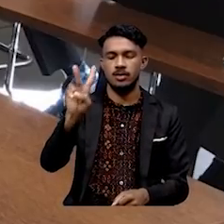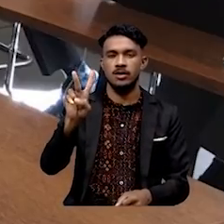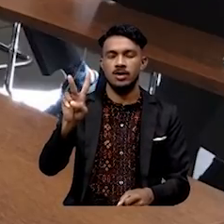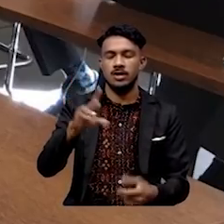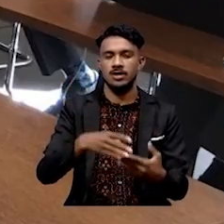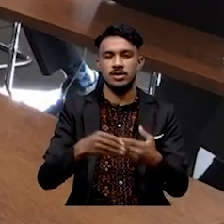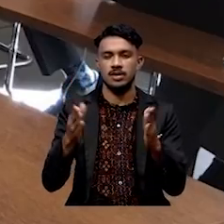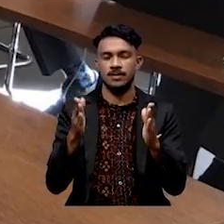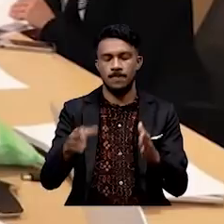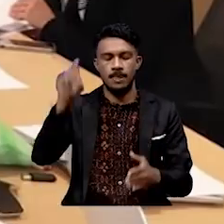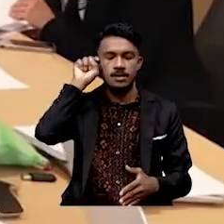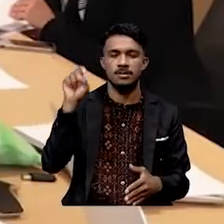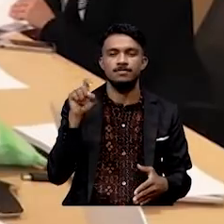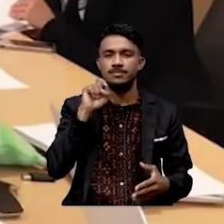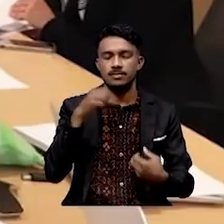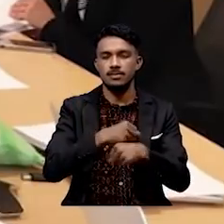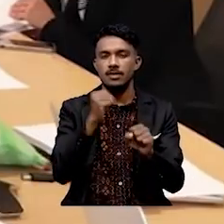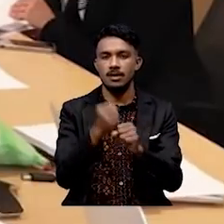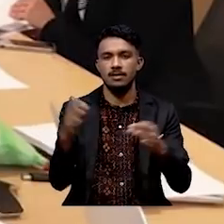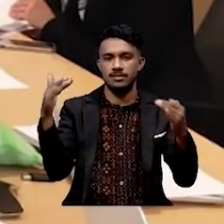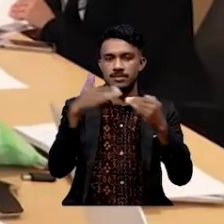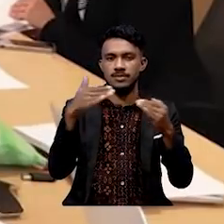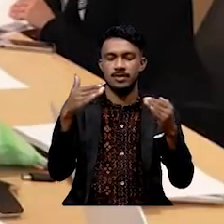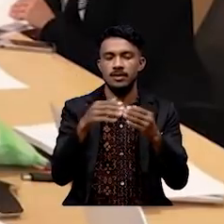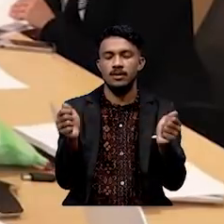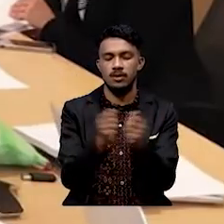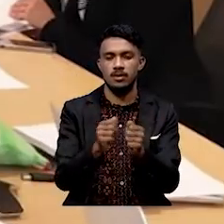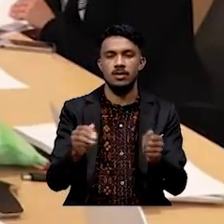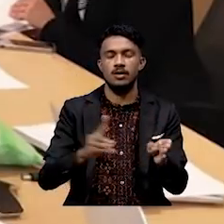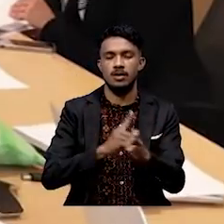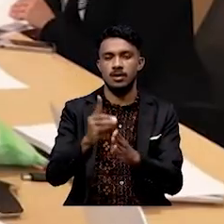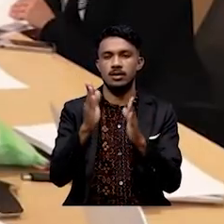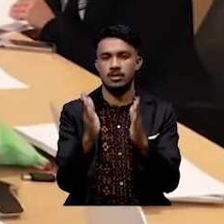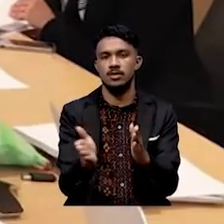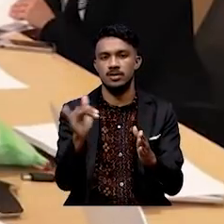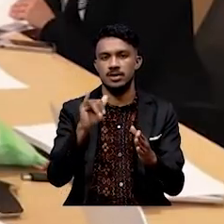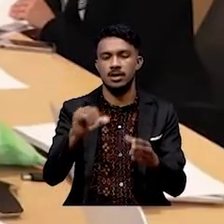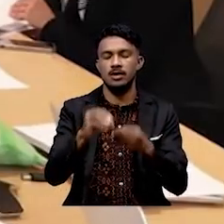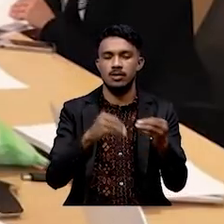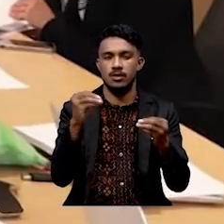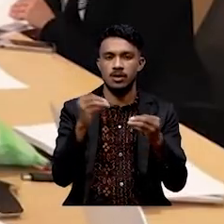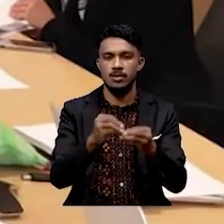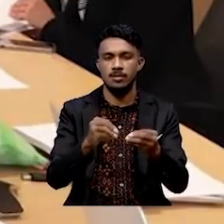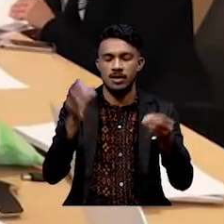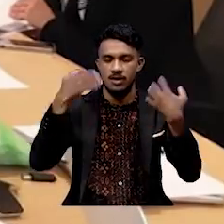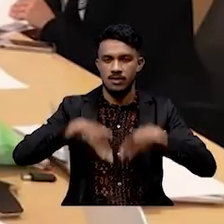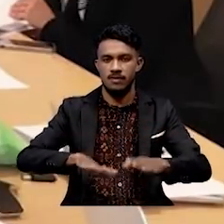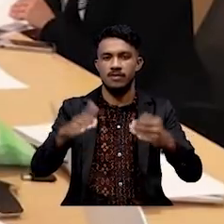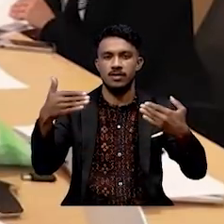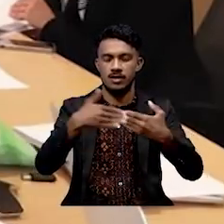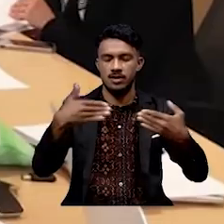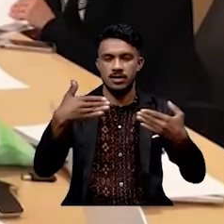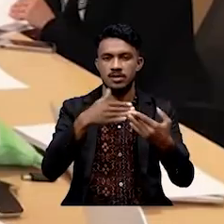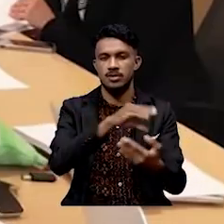né? Halau reunião extensiva ao peritos no advogado Sira, com a questão em soberania fronteira marítima no interesse nacional